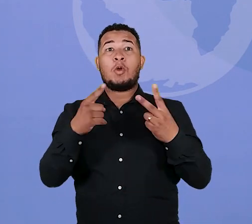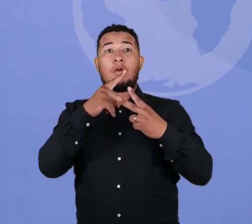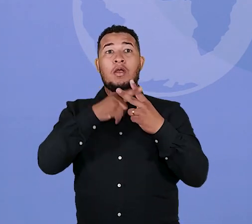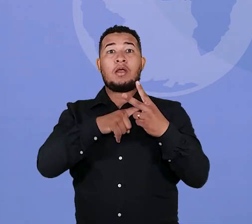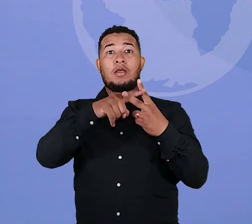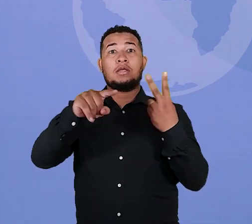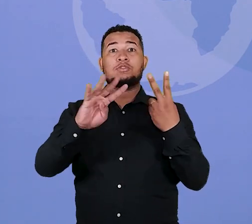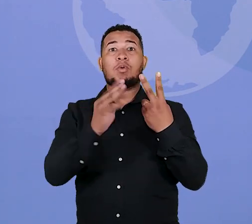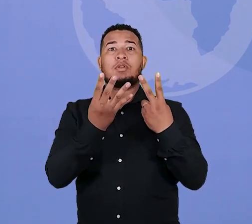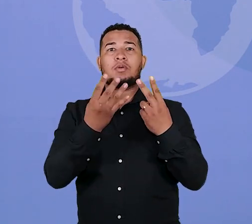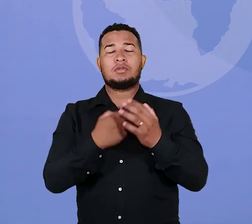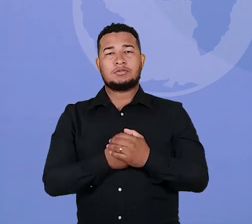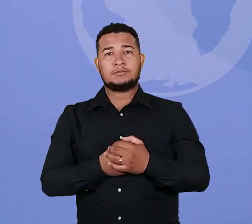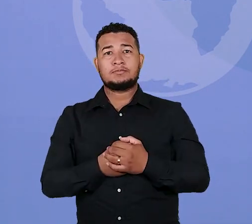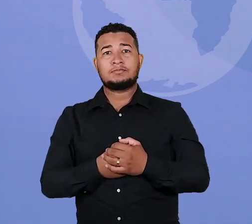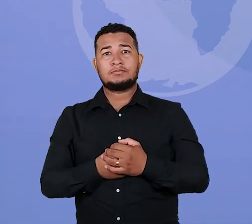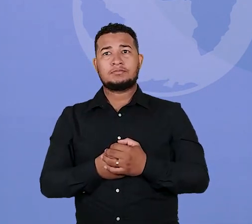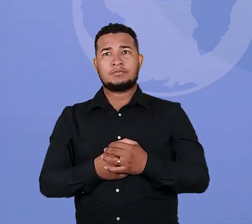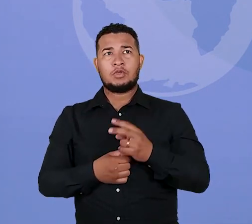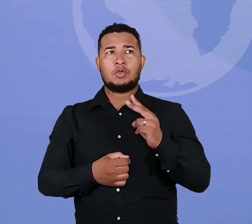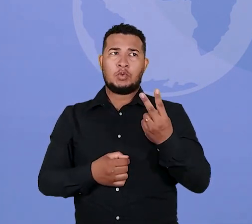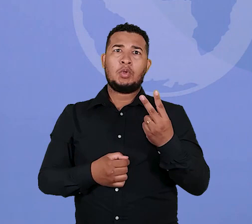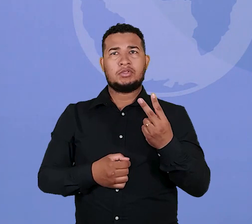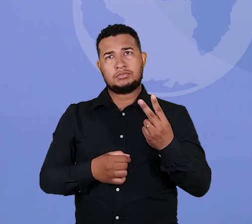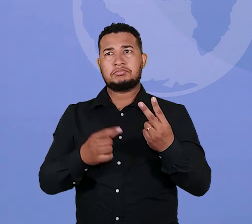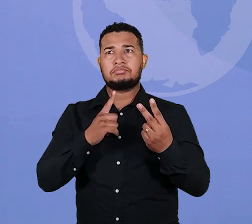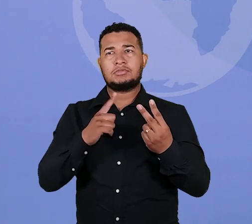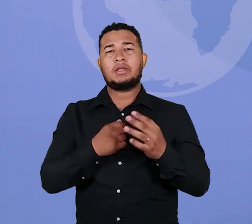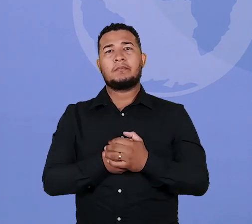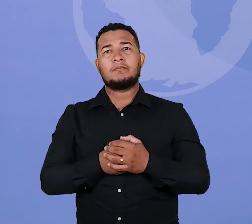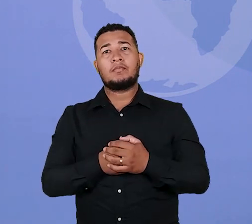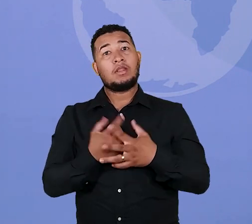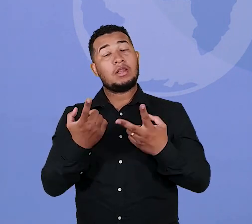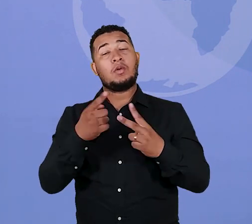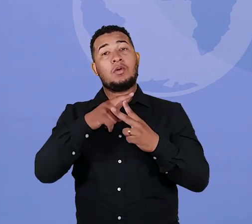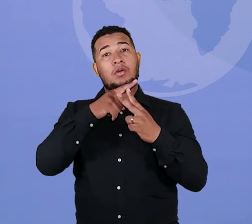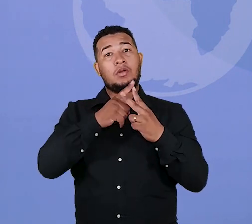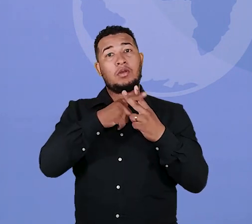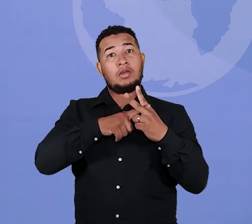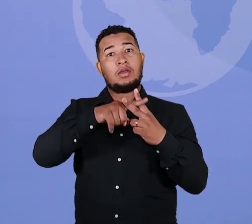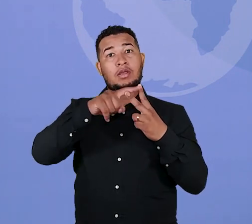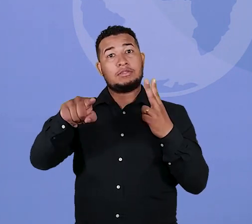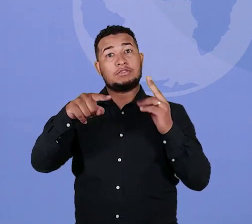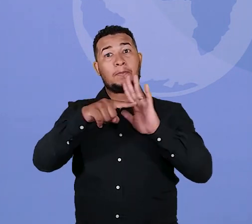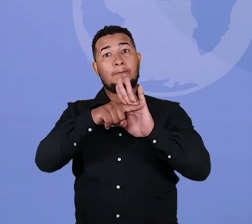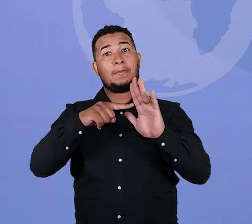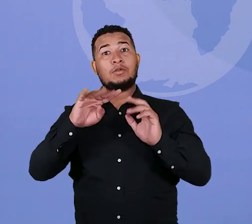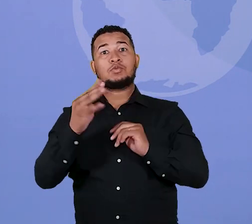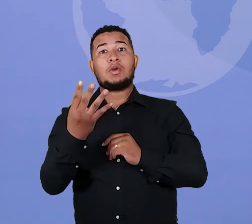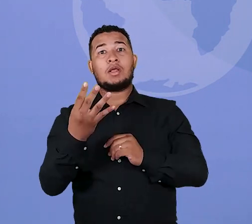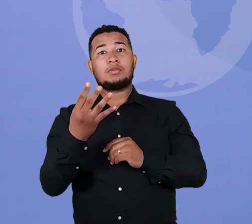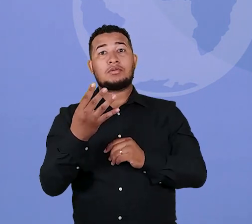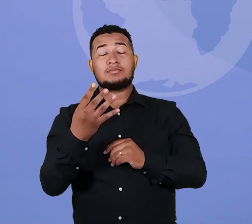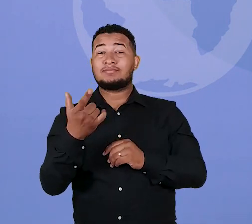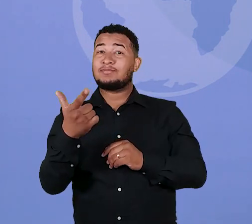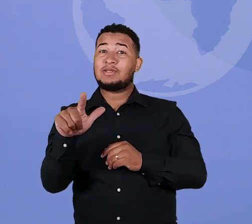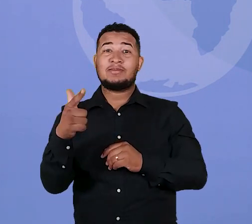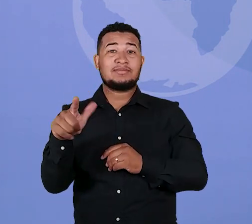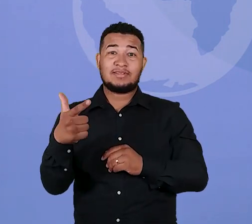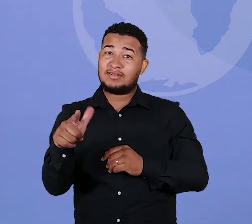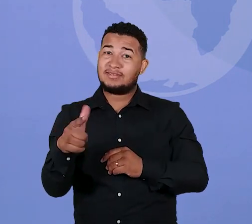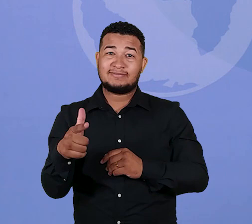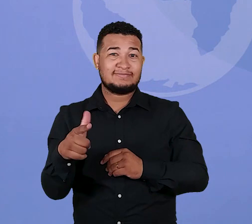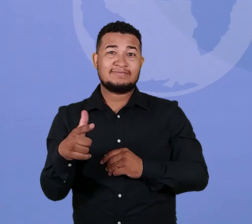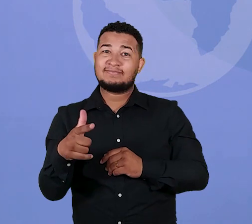a raiz quadrada de 4? Isso, 2, existe. Quanto é que é a raiz quadrada de menos 4? Não